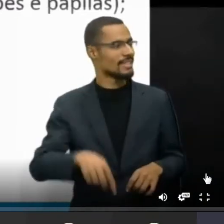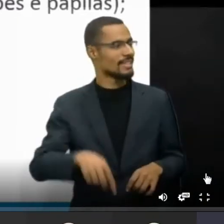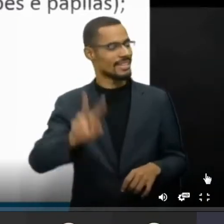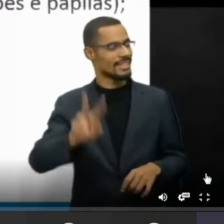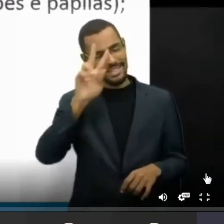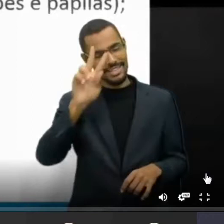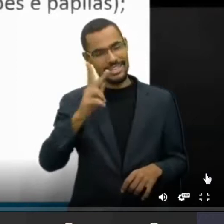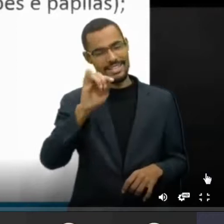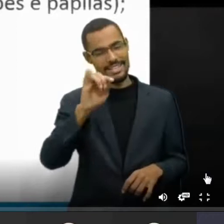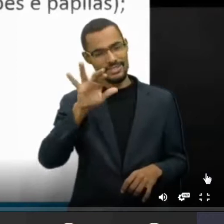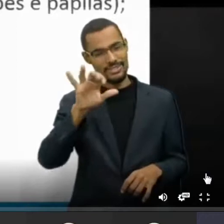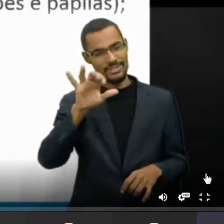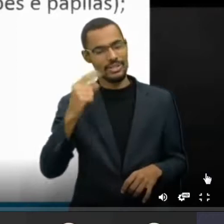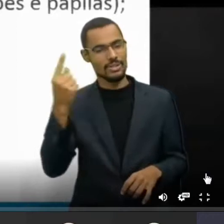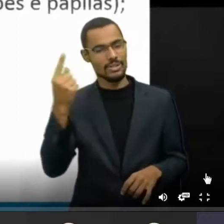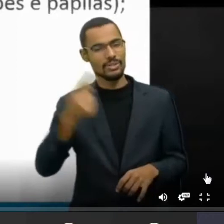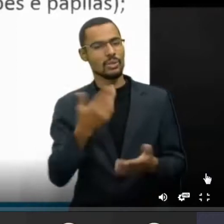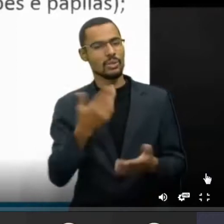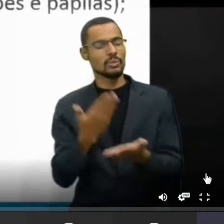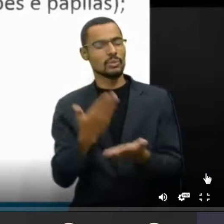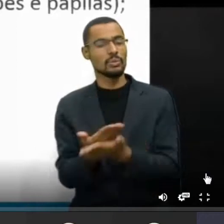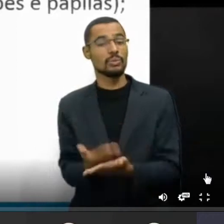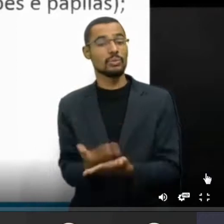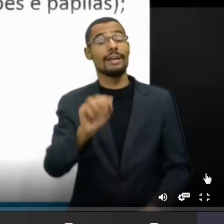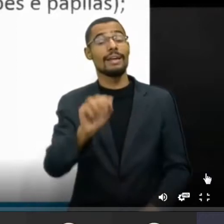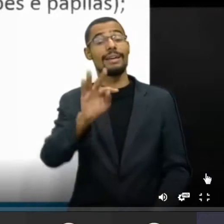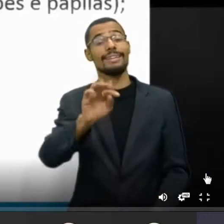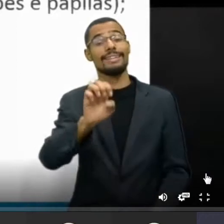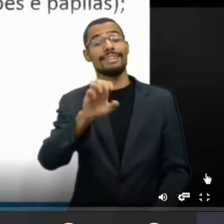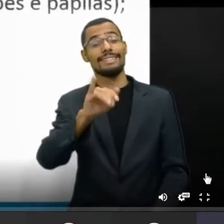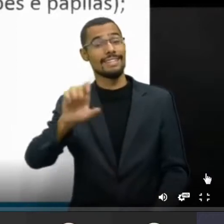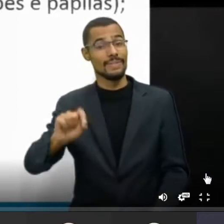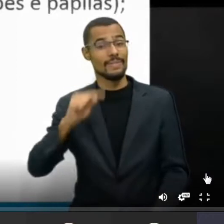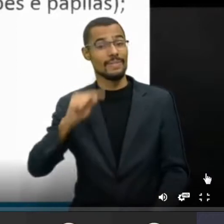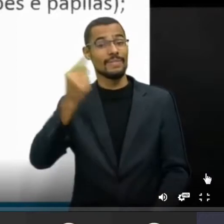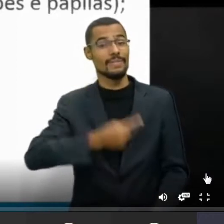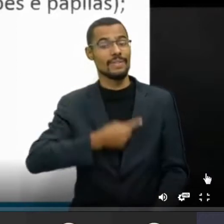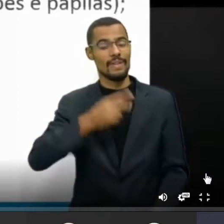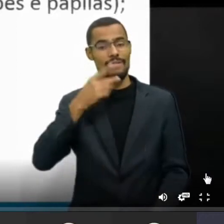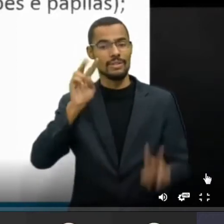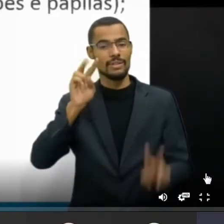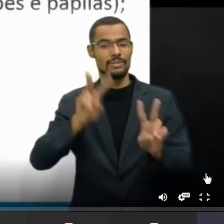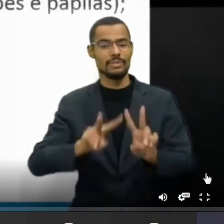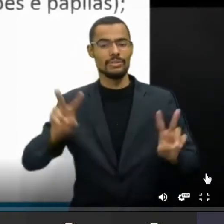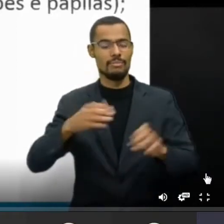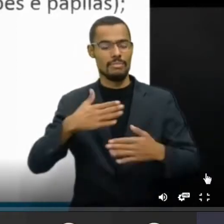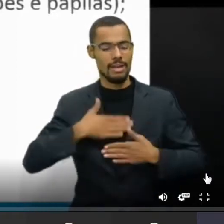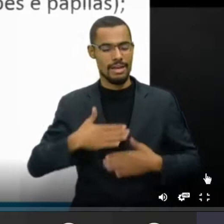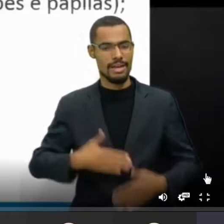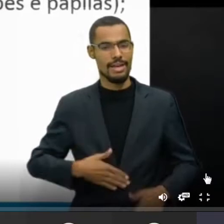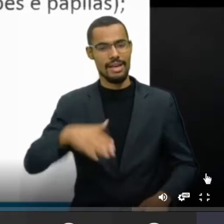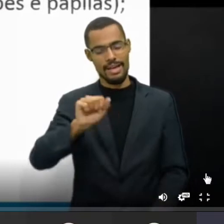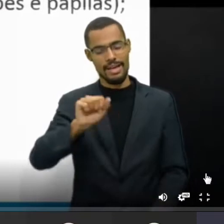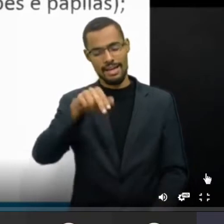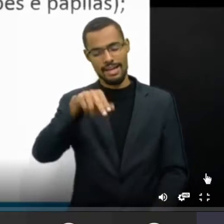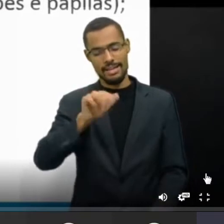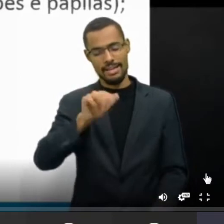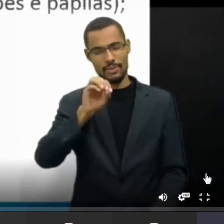histologia, a gente estuda o tecido. E quando a gente fala, então, de anatomia, a gente define, então,